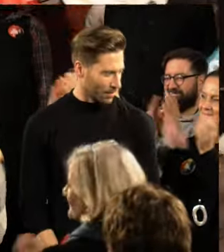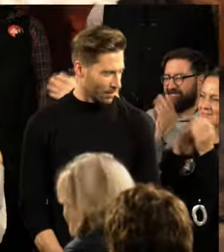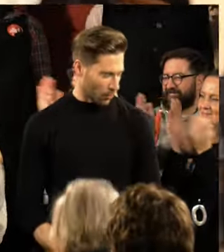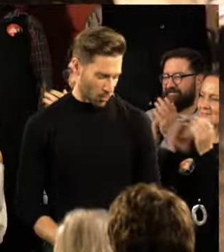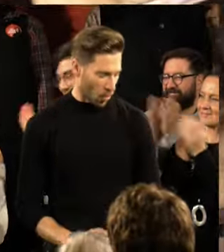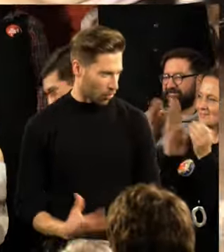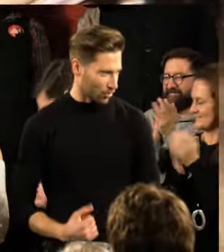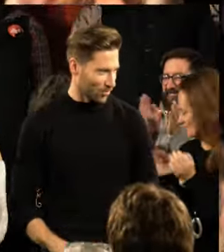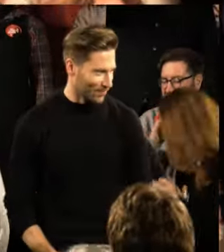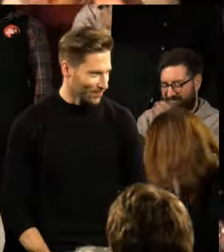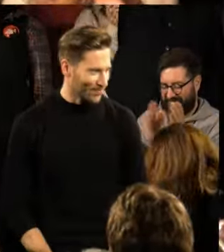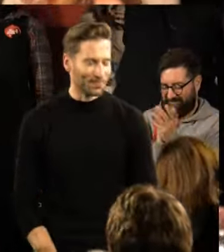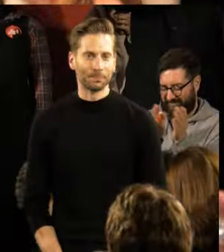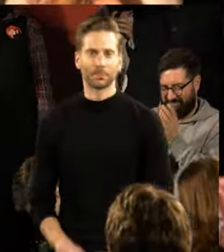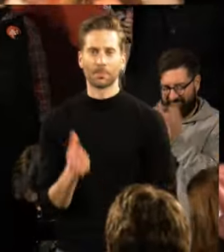Boa noite.